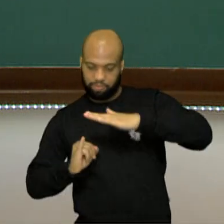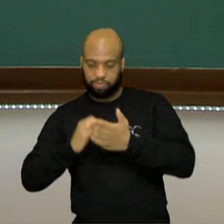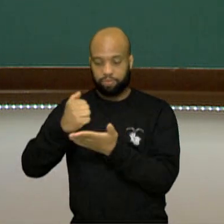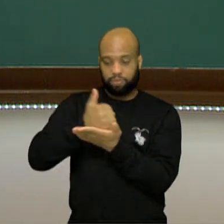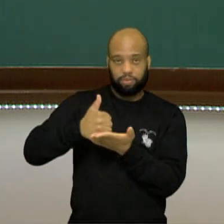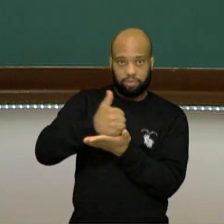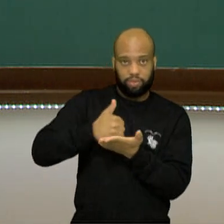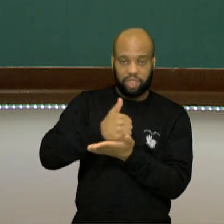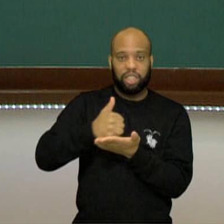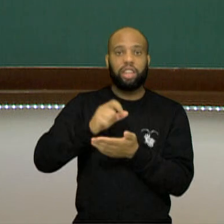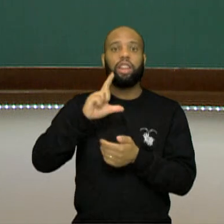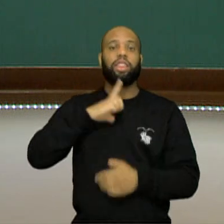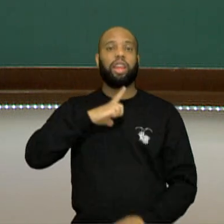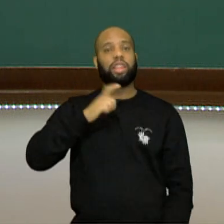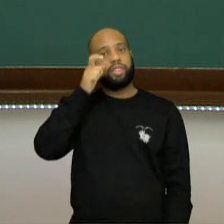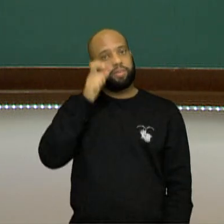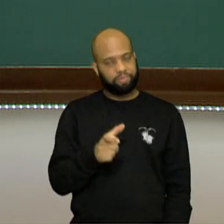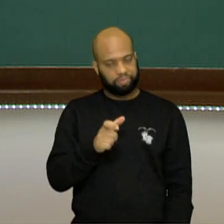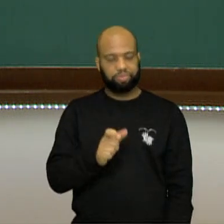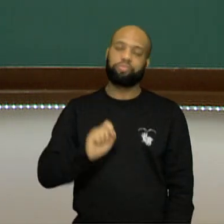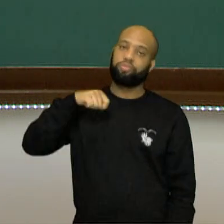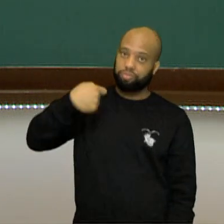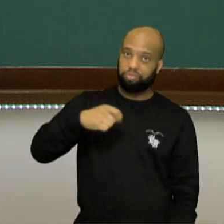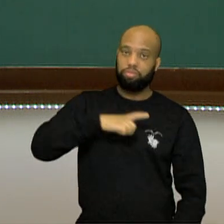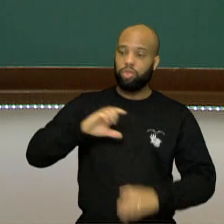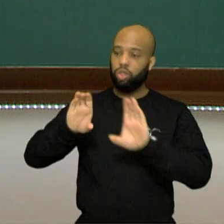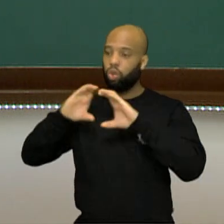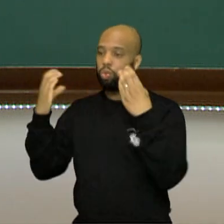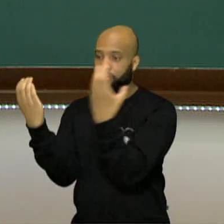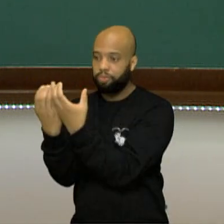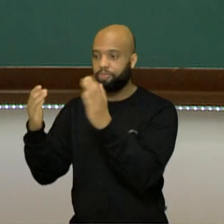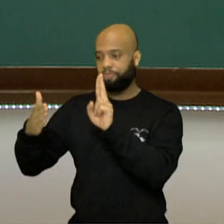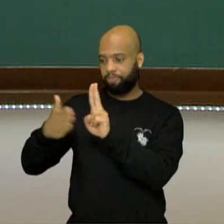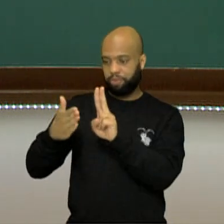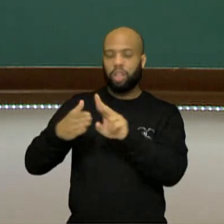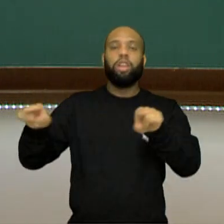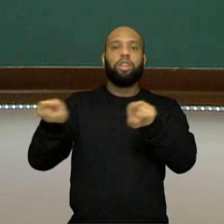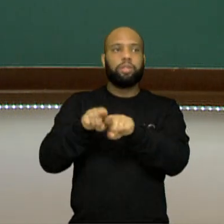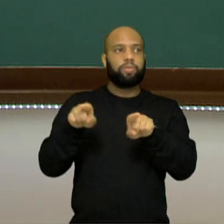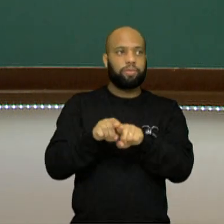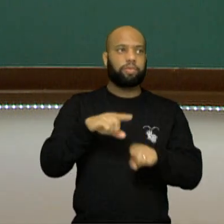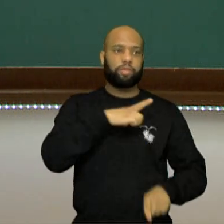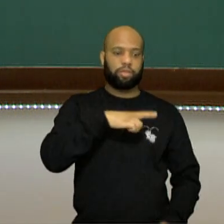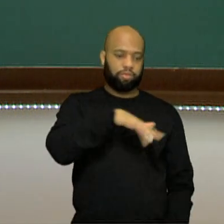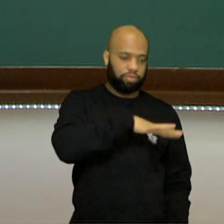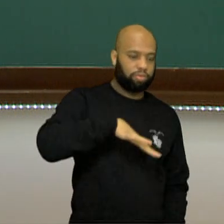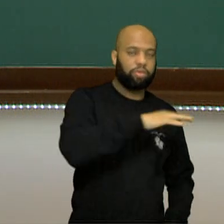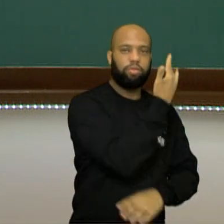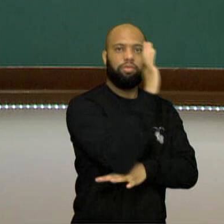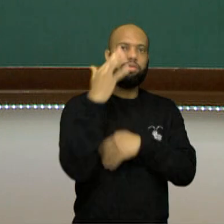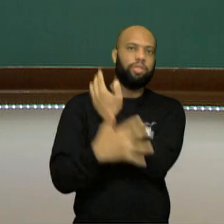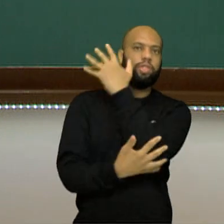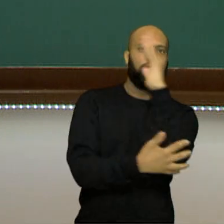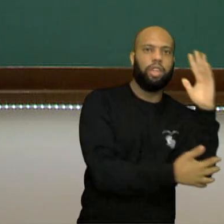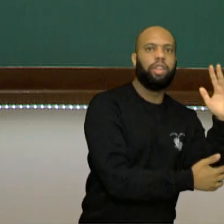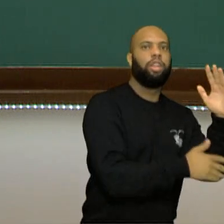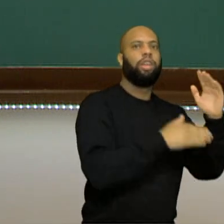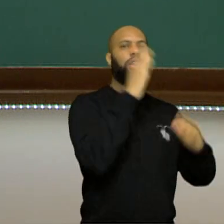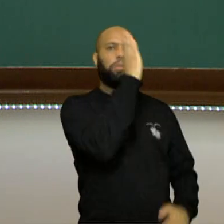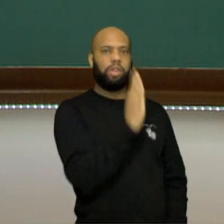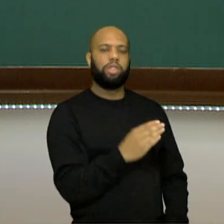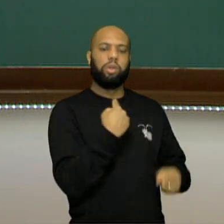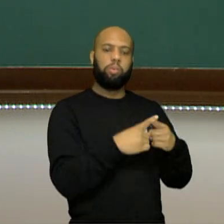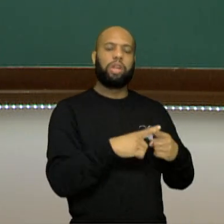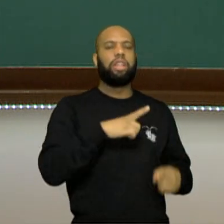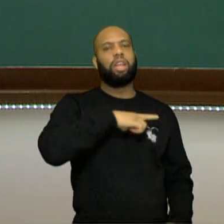criasse um interesse, não só sobre as tribos indígenas, mas também perante as florestas brasileiras, já que a gente tem